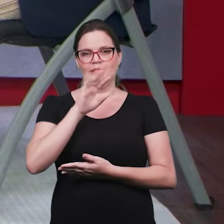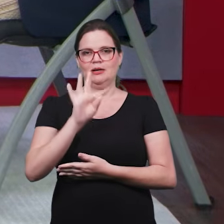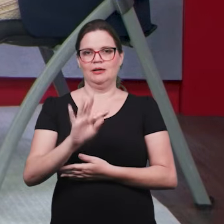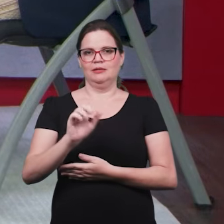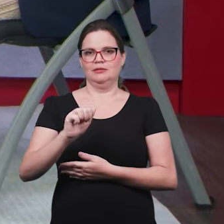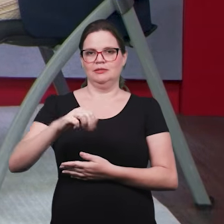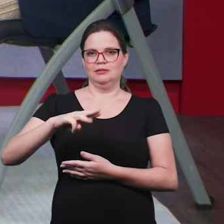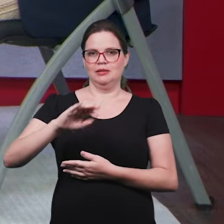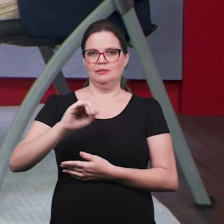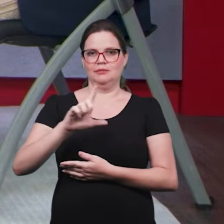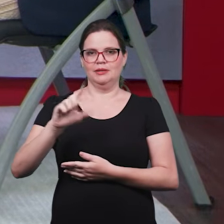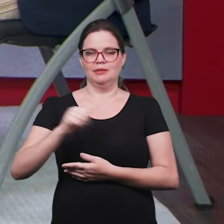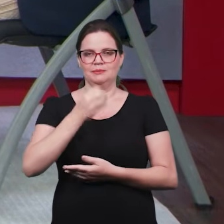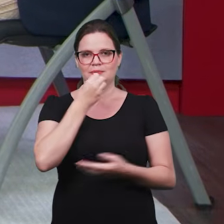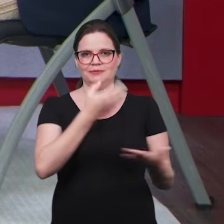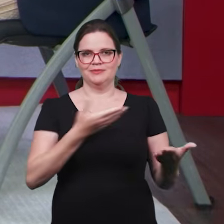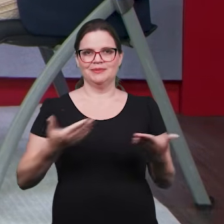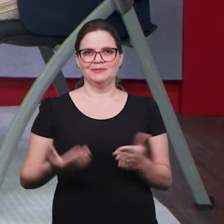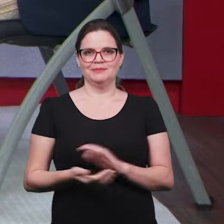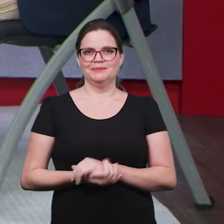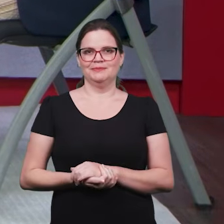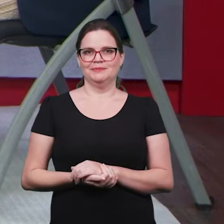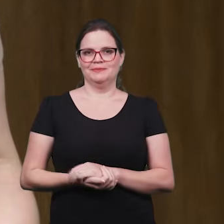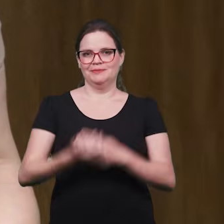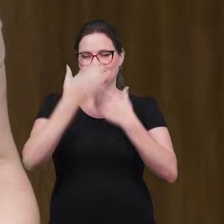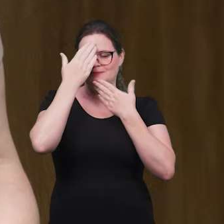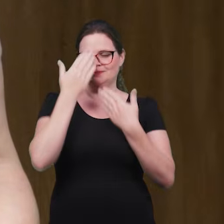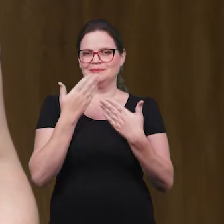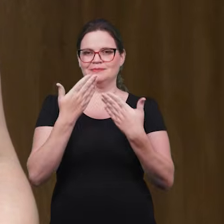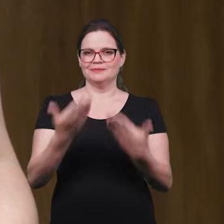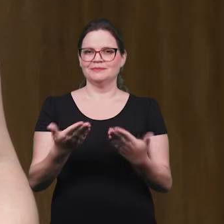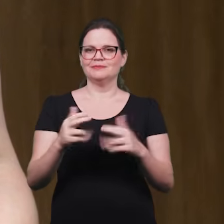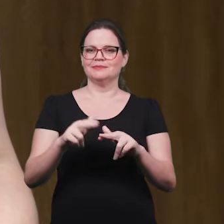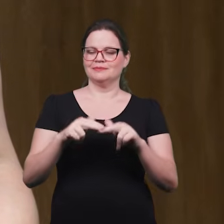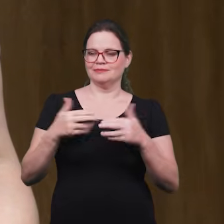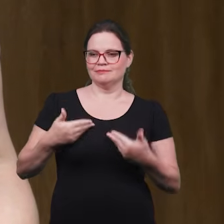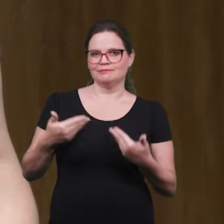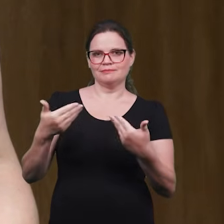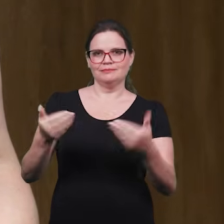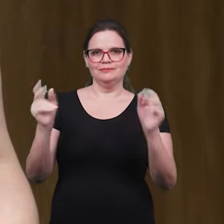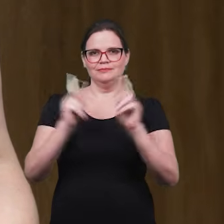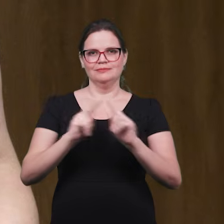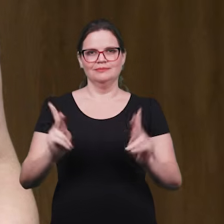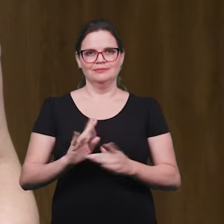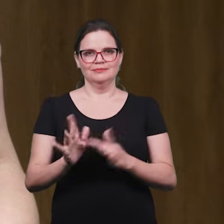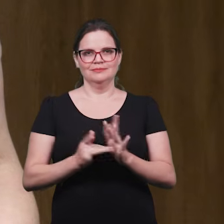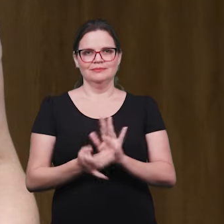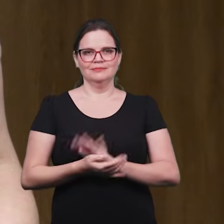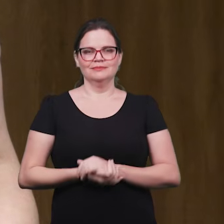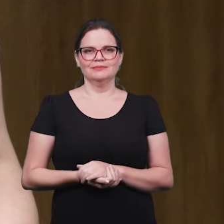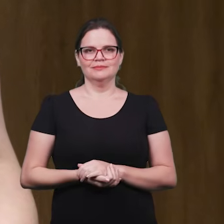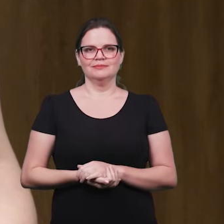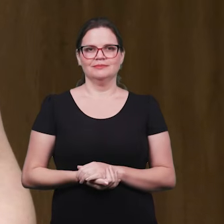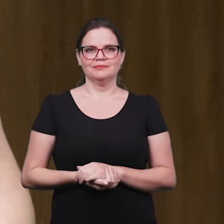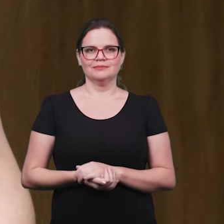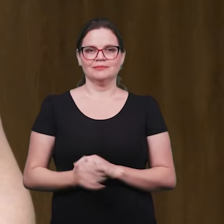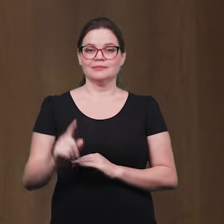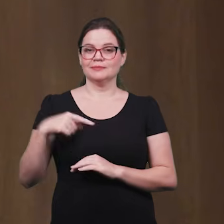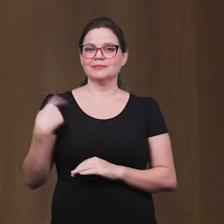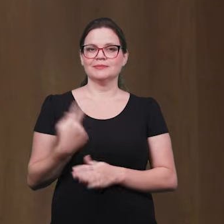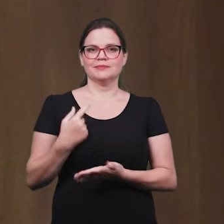intérprete Tamila Abassova. Seja bem-vinda. Muito obrigada por nos receber aqui. A paz do Senhor